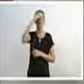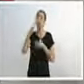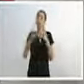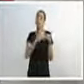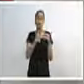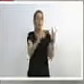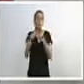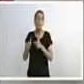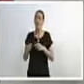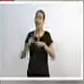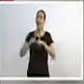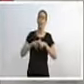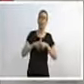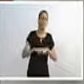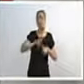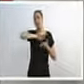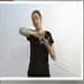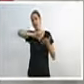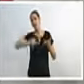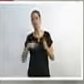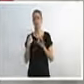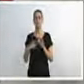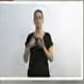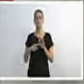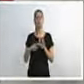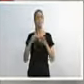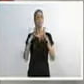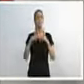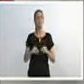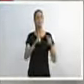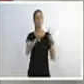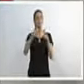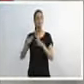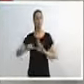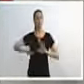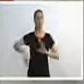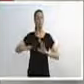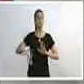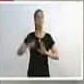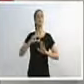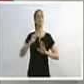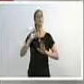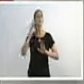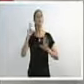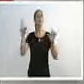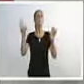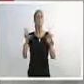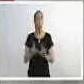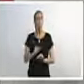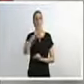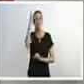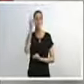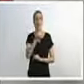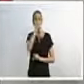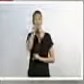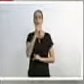praia, Itapema, Balneário, todas as praias, esse ano, houve redução nos afogamentos. Então, quero parabenizar a todos os